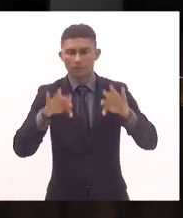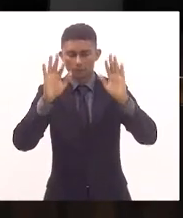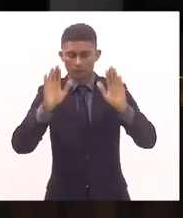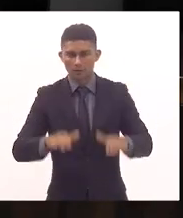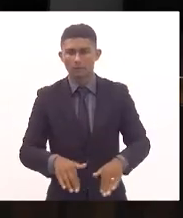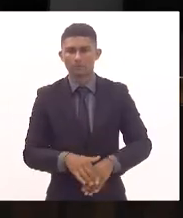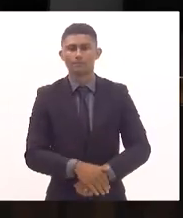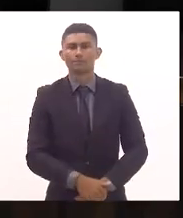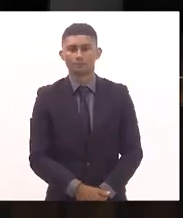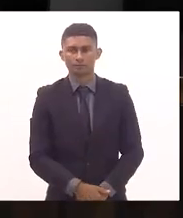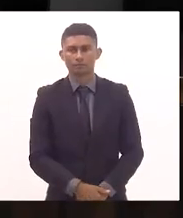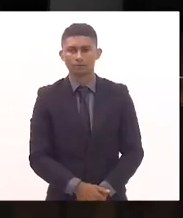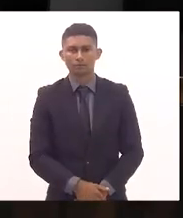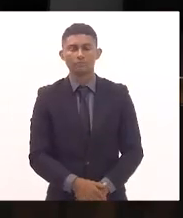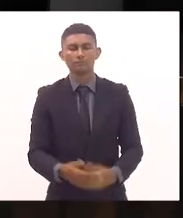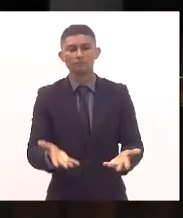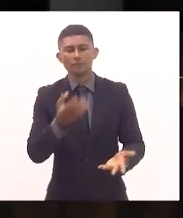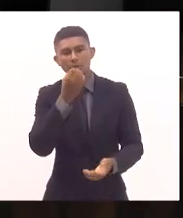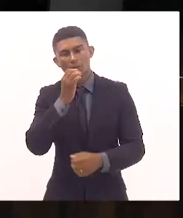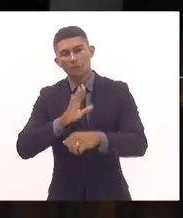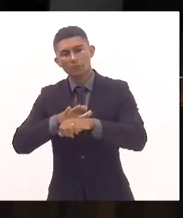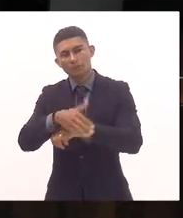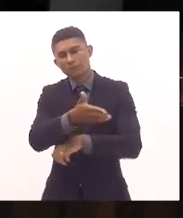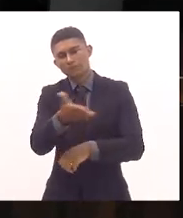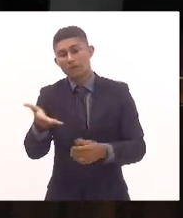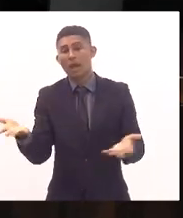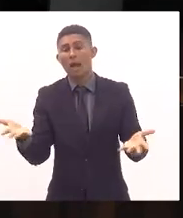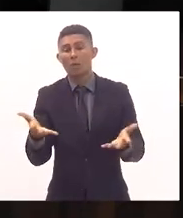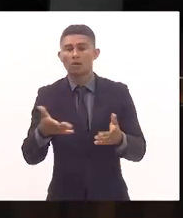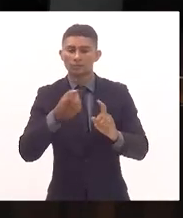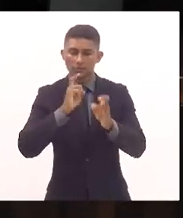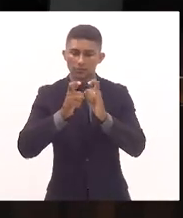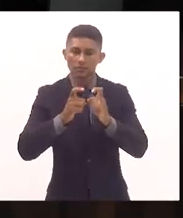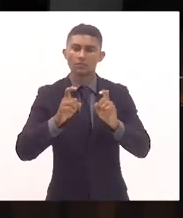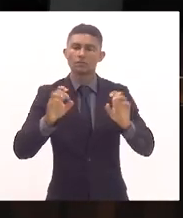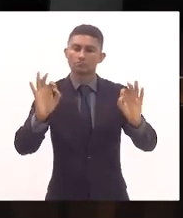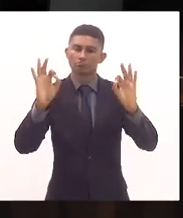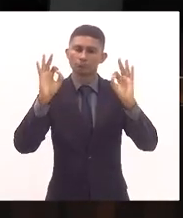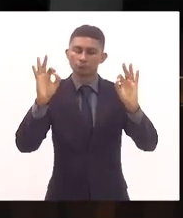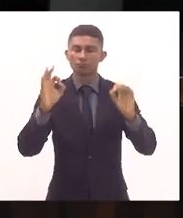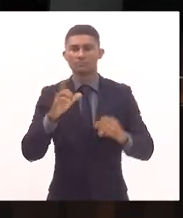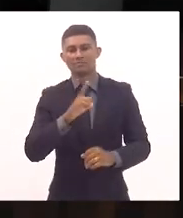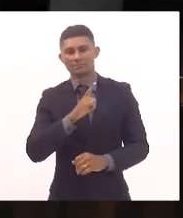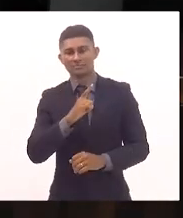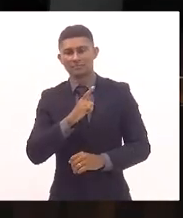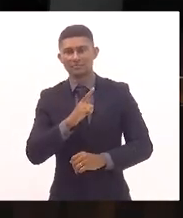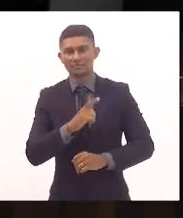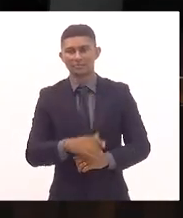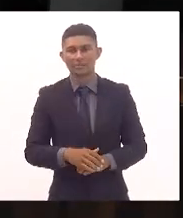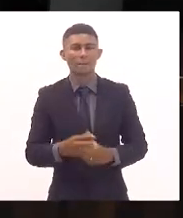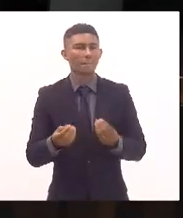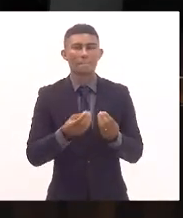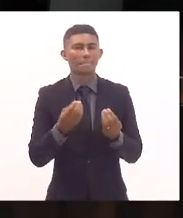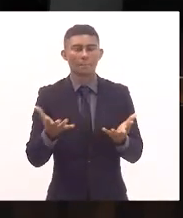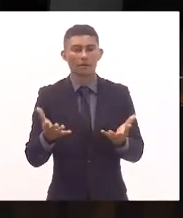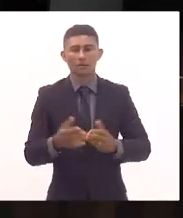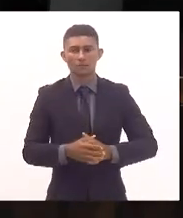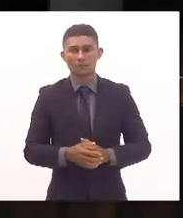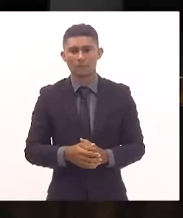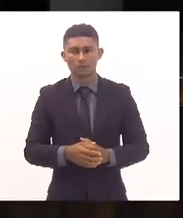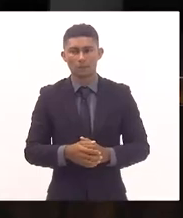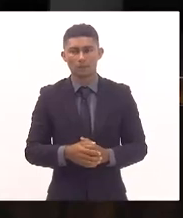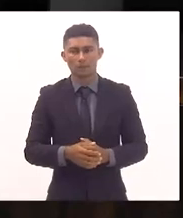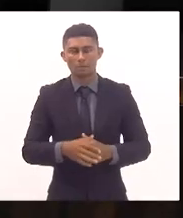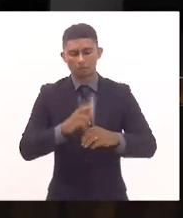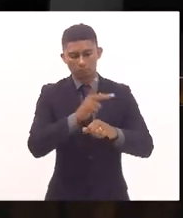encerrada. Tenham todos uma boa noite. Teremos agora uma sessão solene para entregas